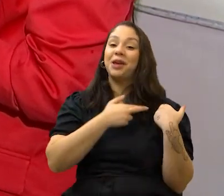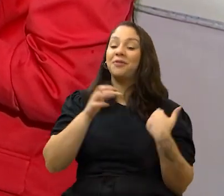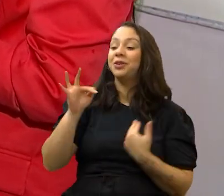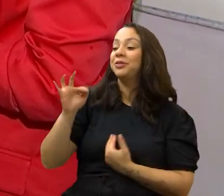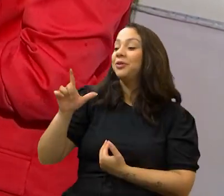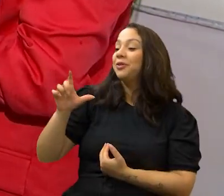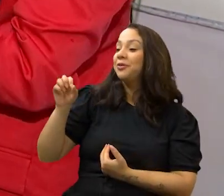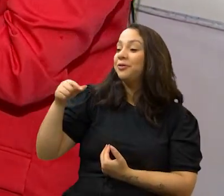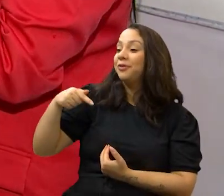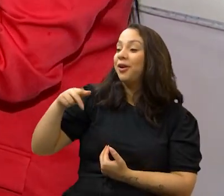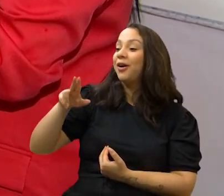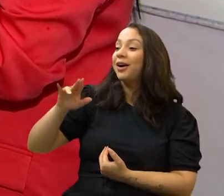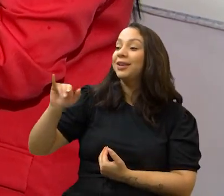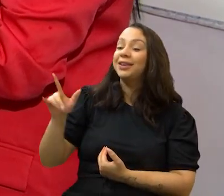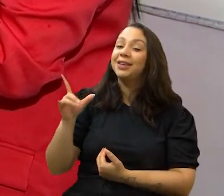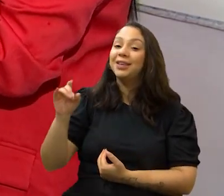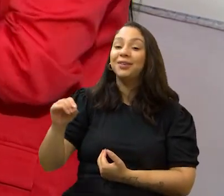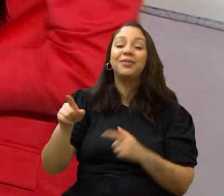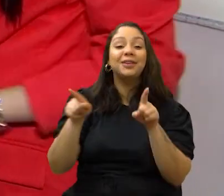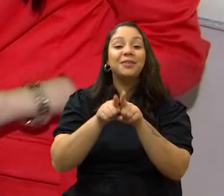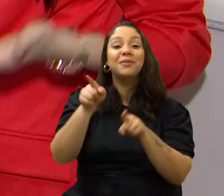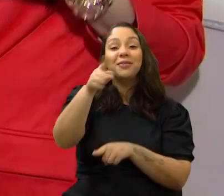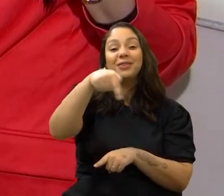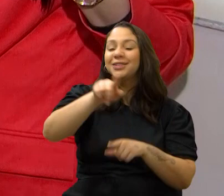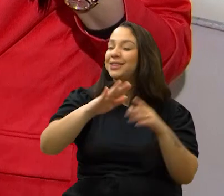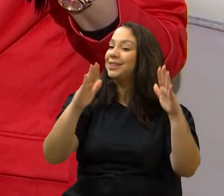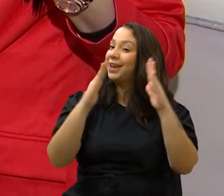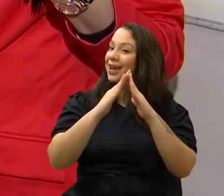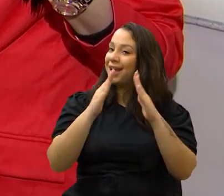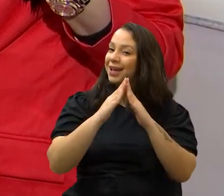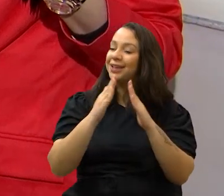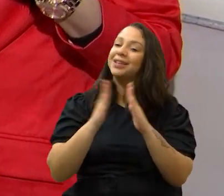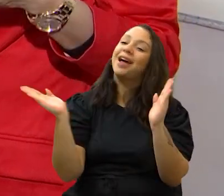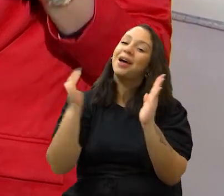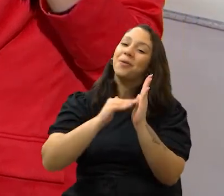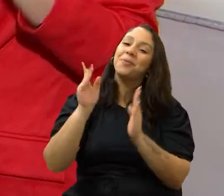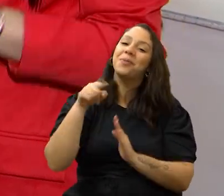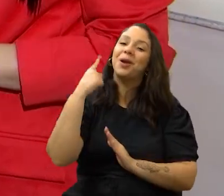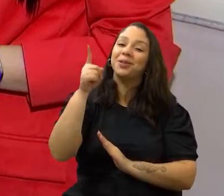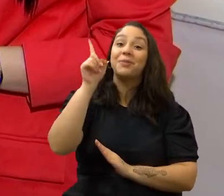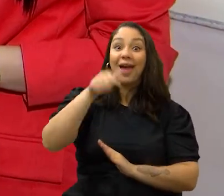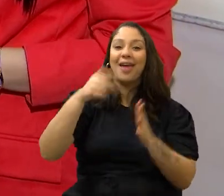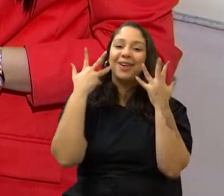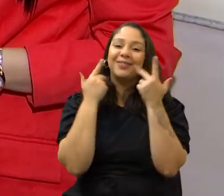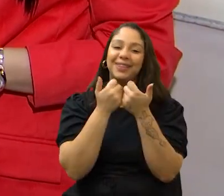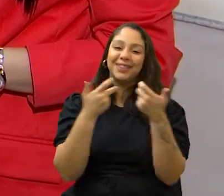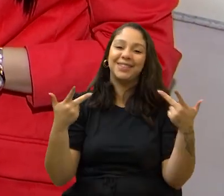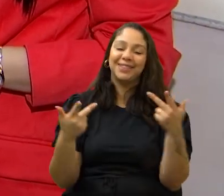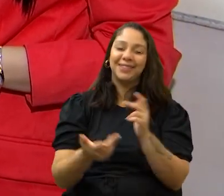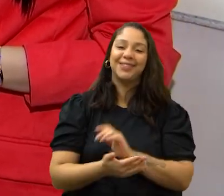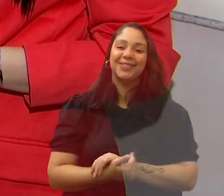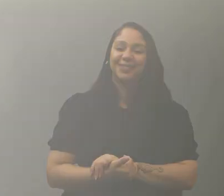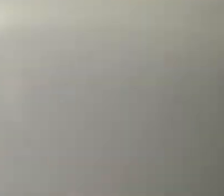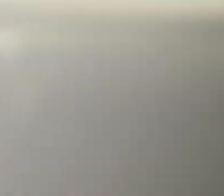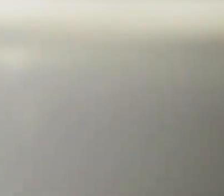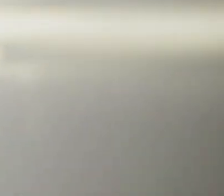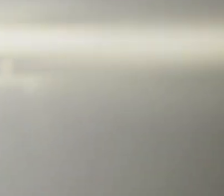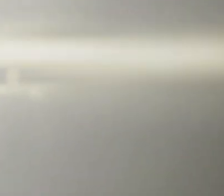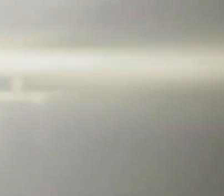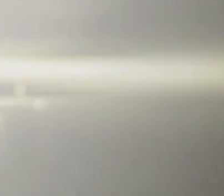do Floquinho, que cuida muito bem dele. E você aí de casa, pessoal, até o próximo É o Bicho!